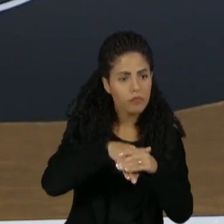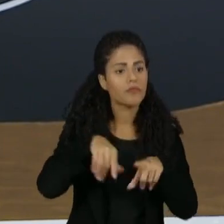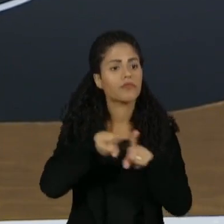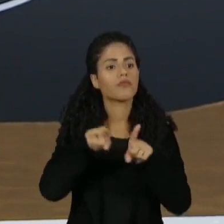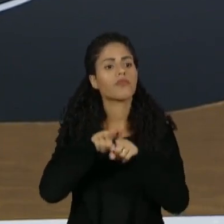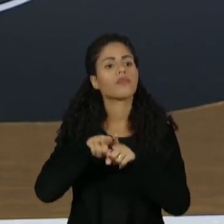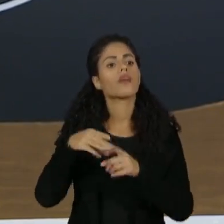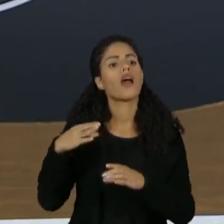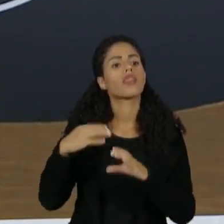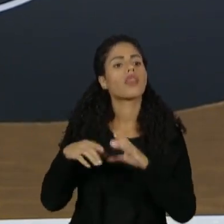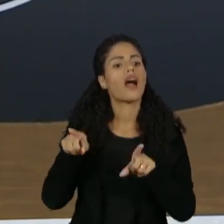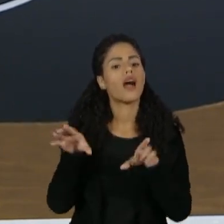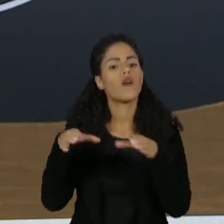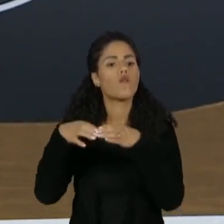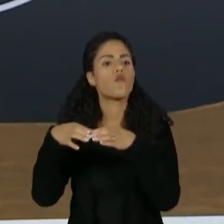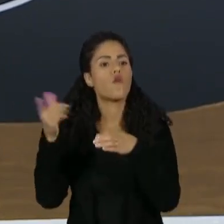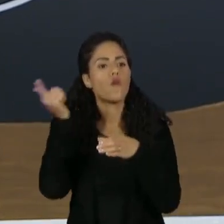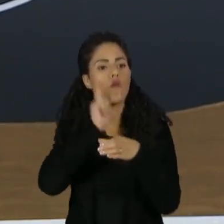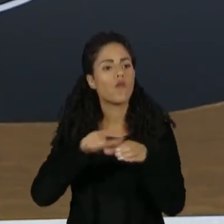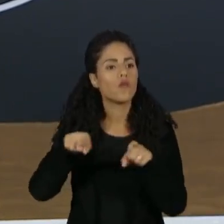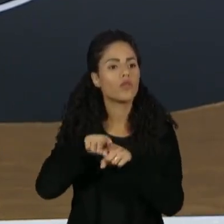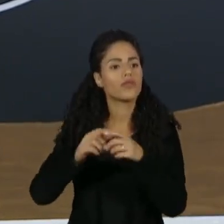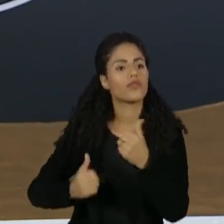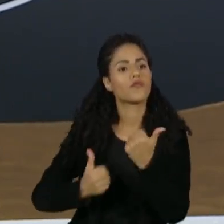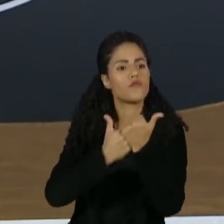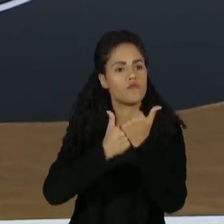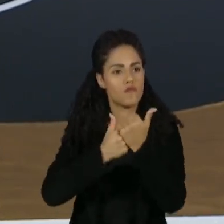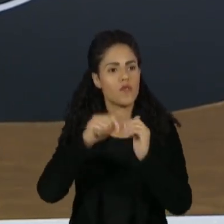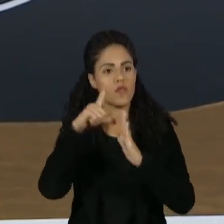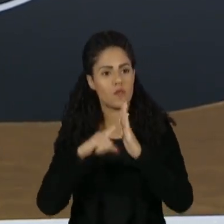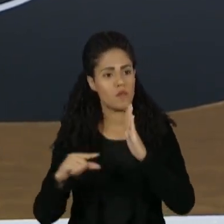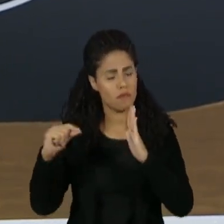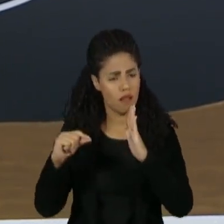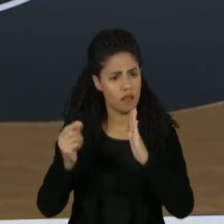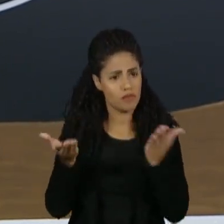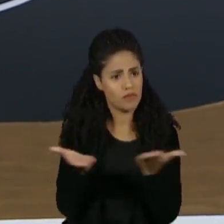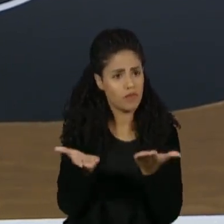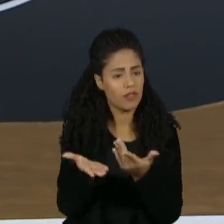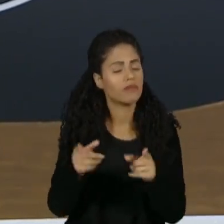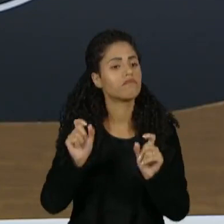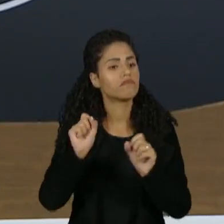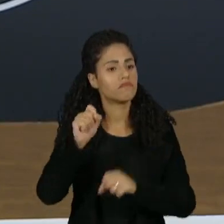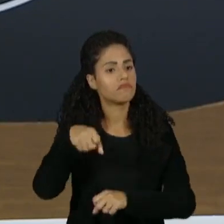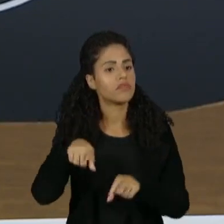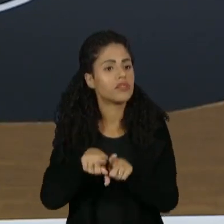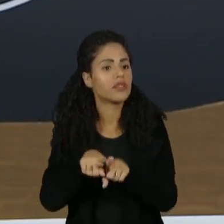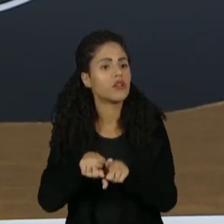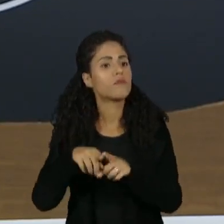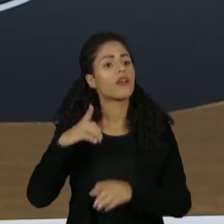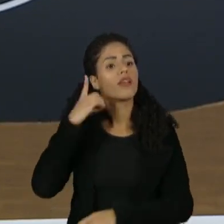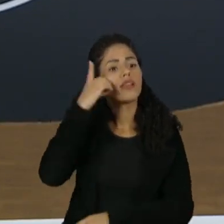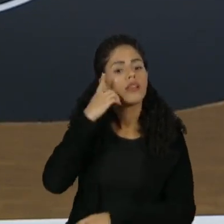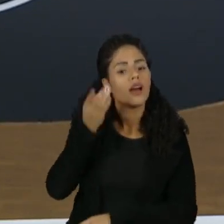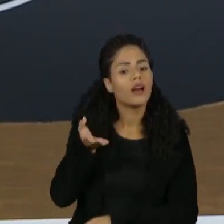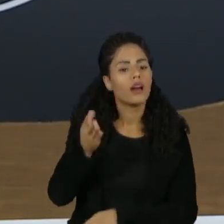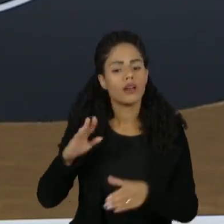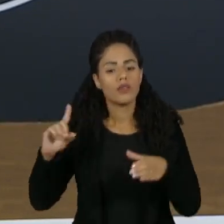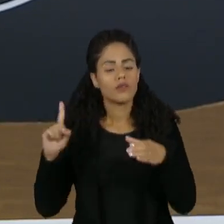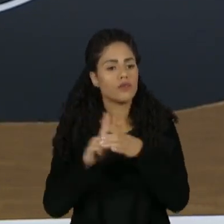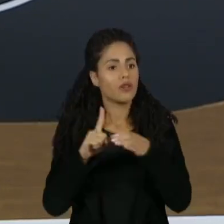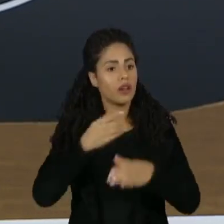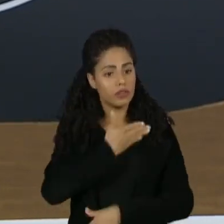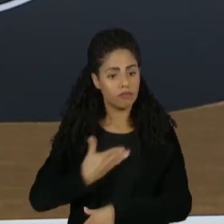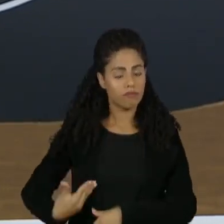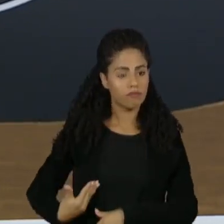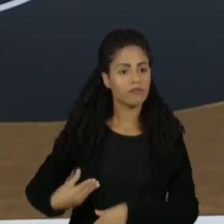da câmara numa Chapa que também contou com o apoio do Palácio do Planalto recentemente um deputado do partido passou a integrar o governo